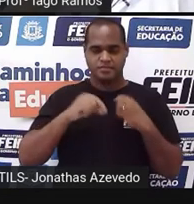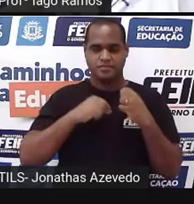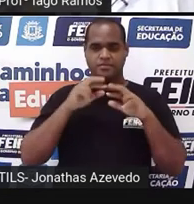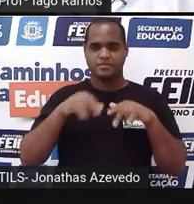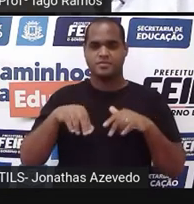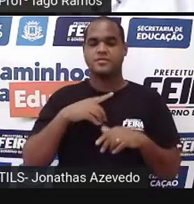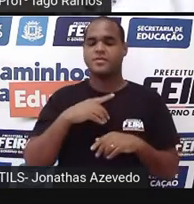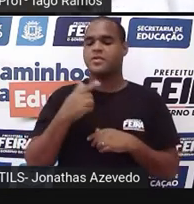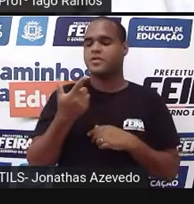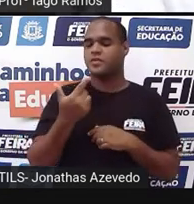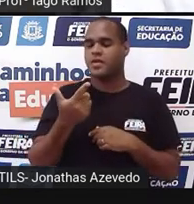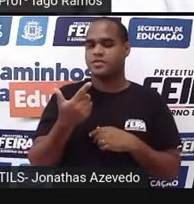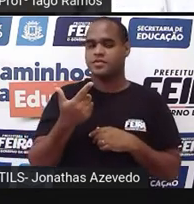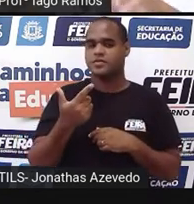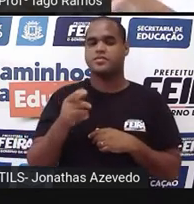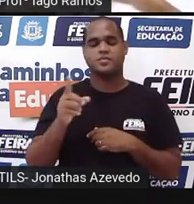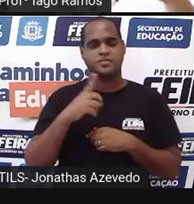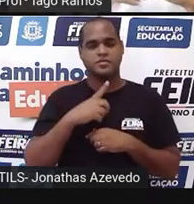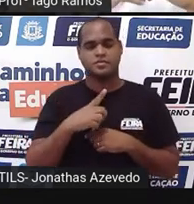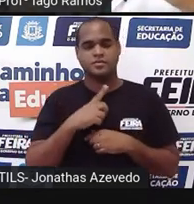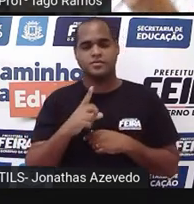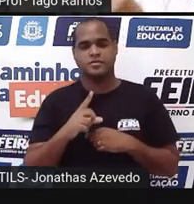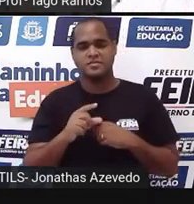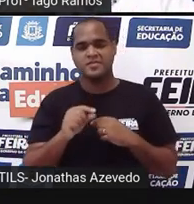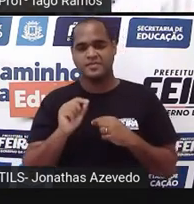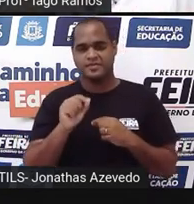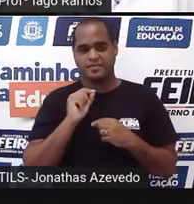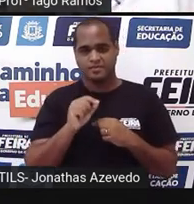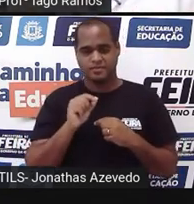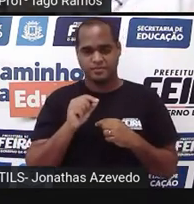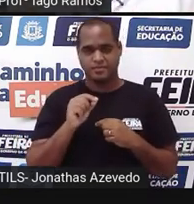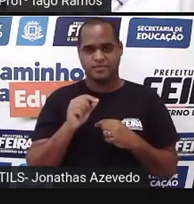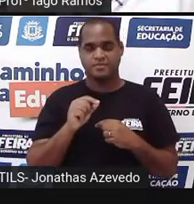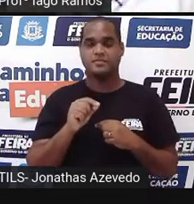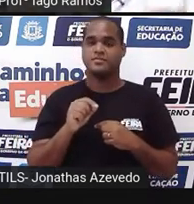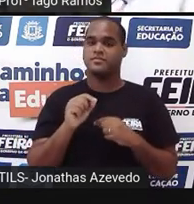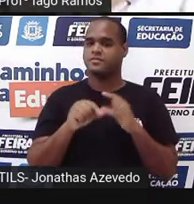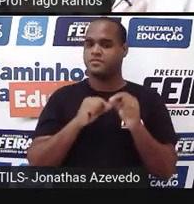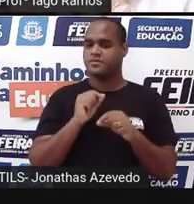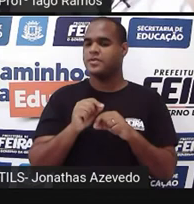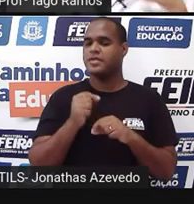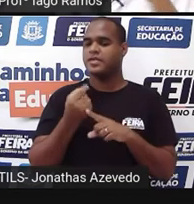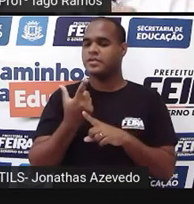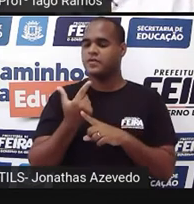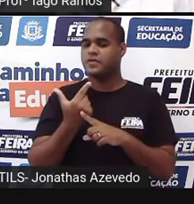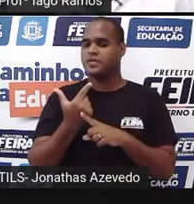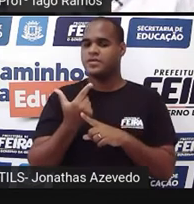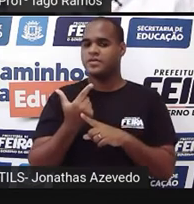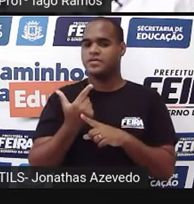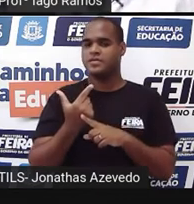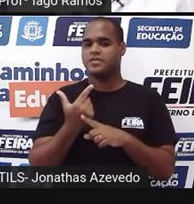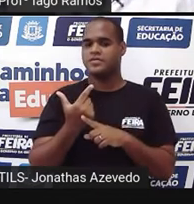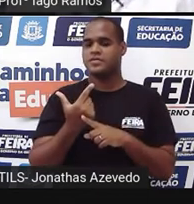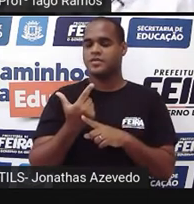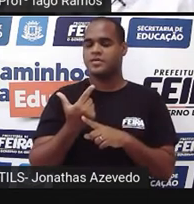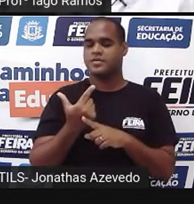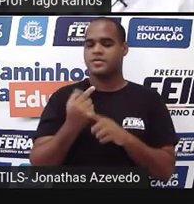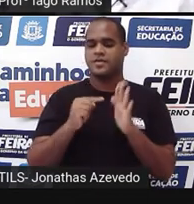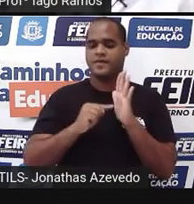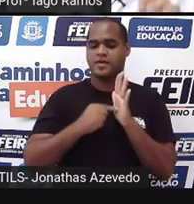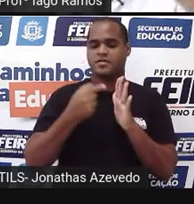12x é 12 vezes x tirando x colocando o 7 - Y vai ficar 12 vezes 7 - Y